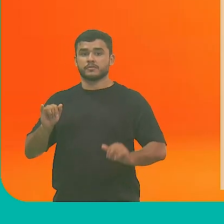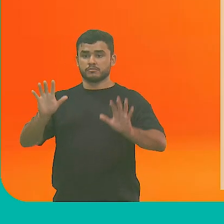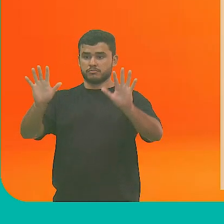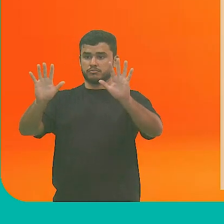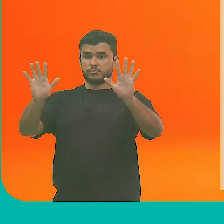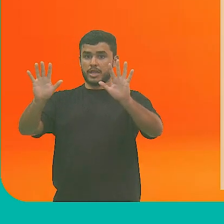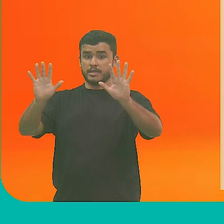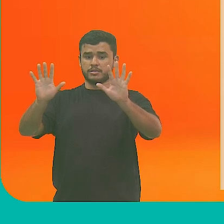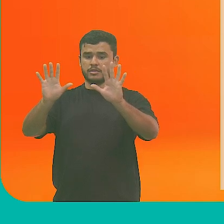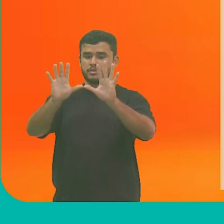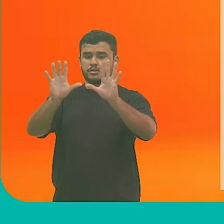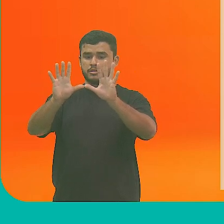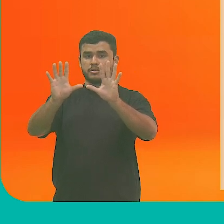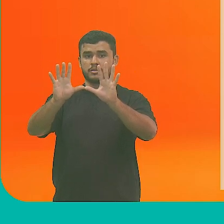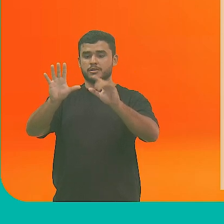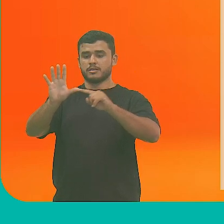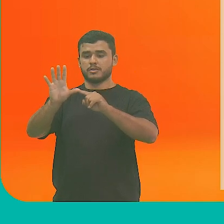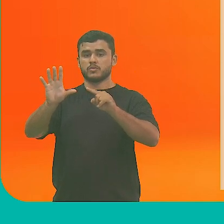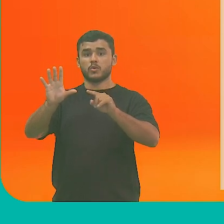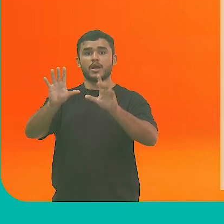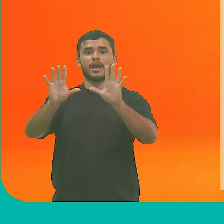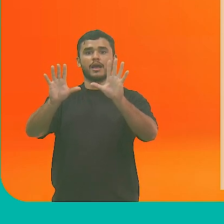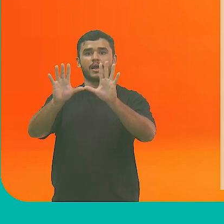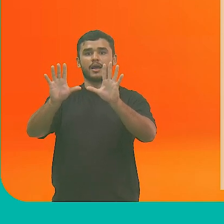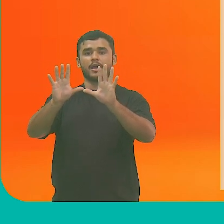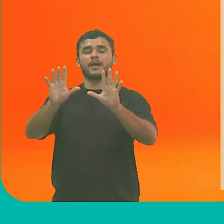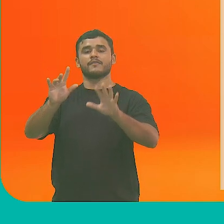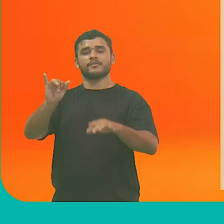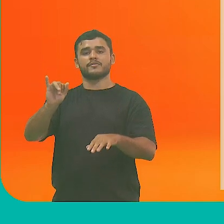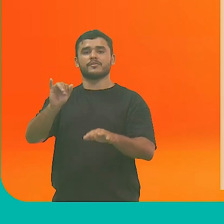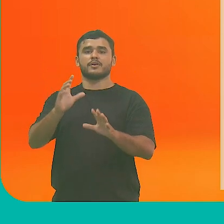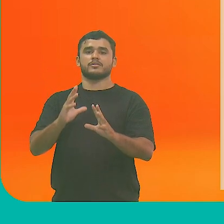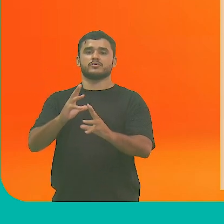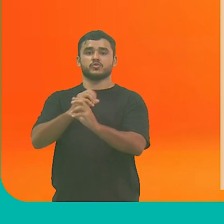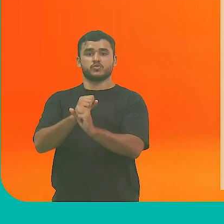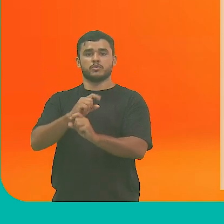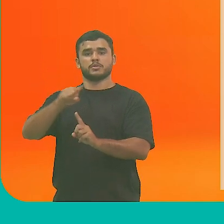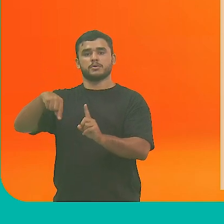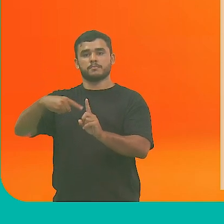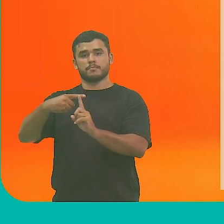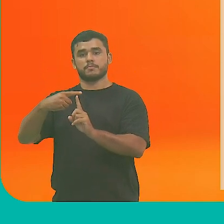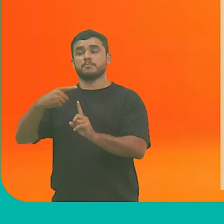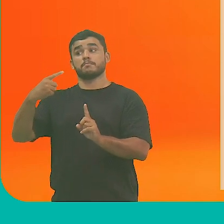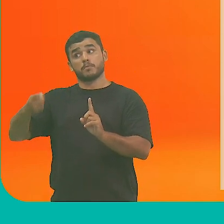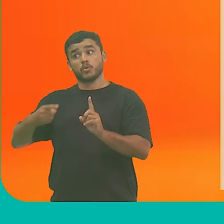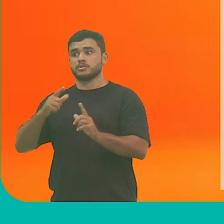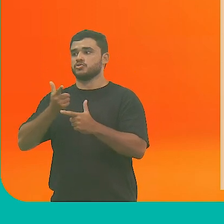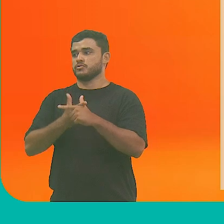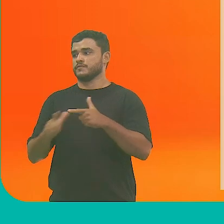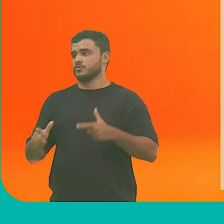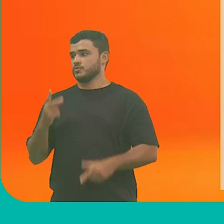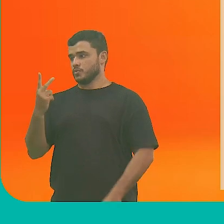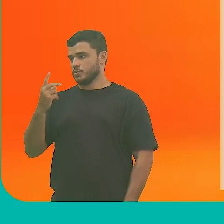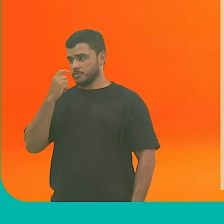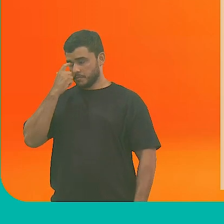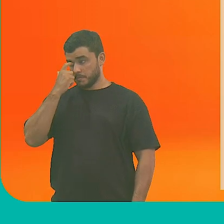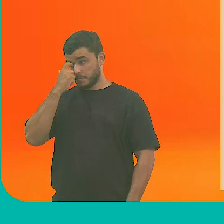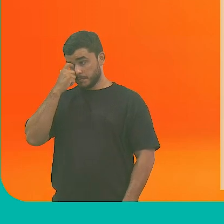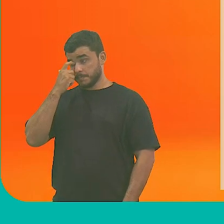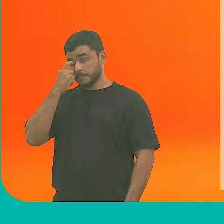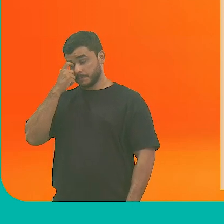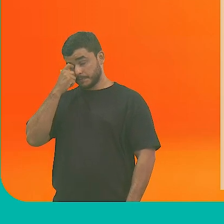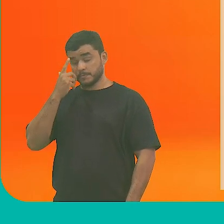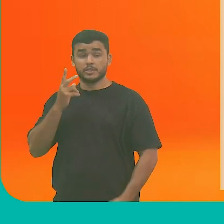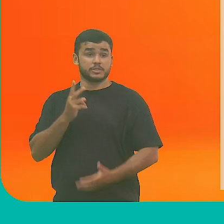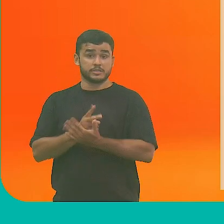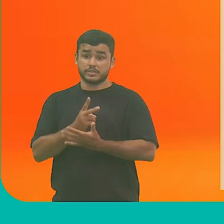tiver 16 termos, quanto é que é a metade de 16? 8. Tu vai pegar o oitavo mais o